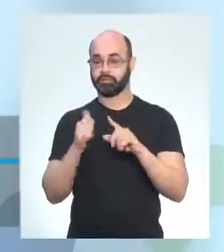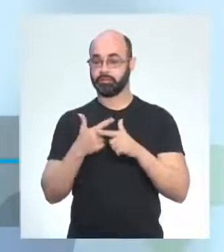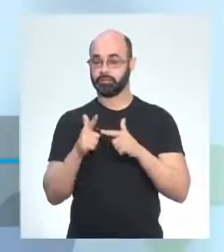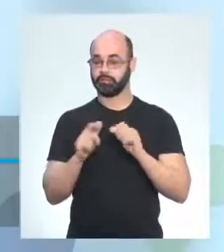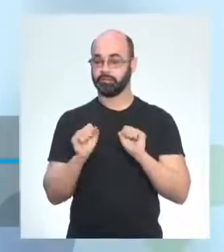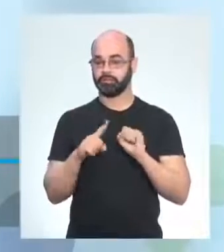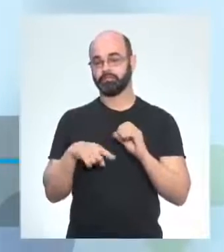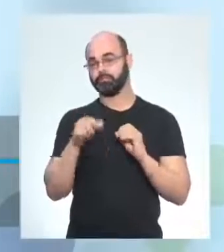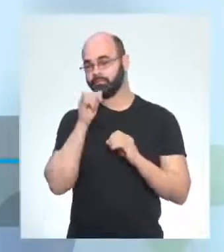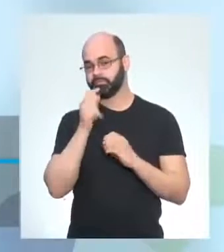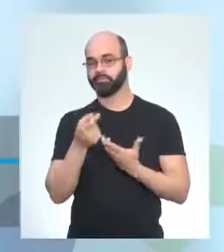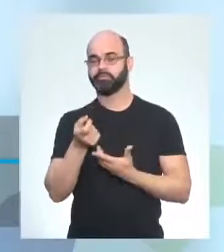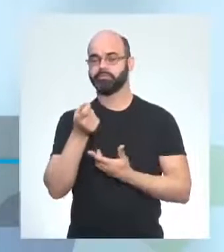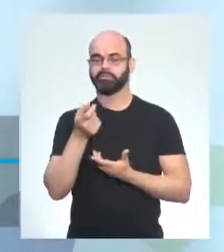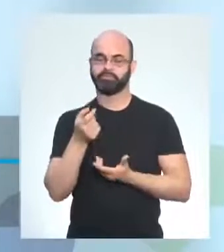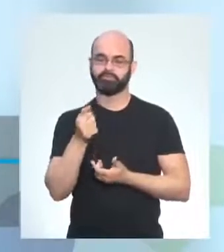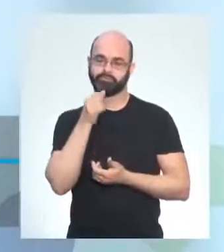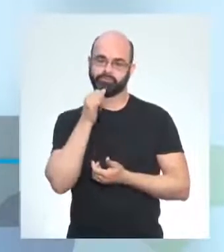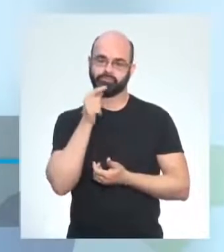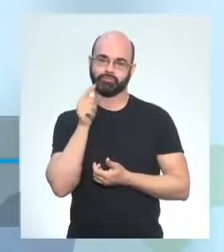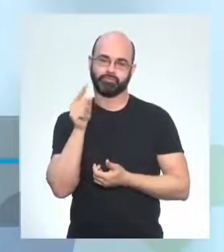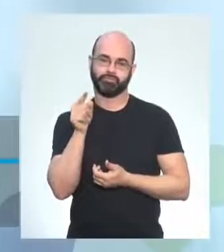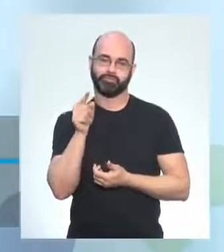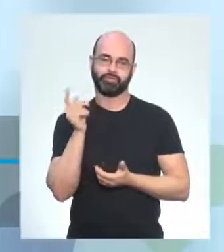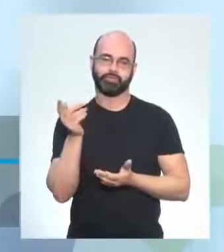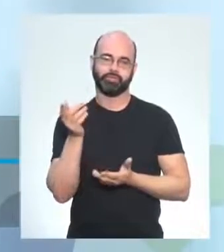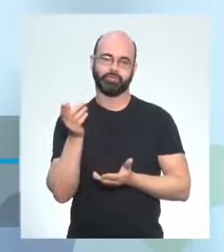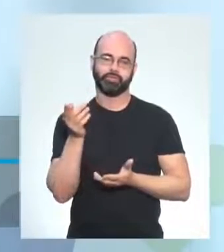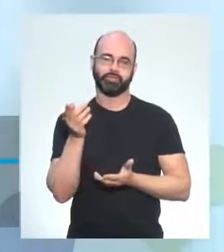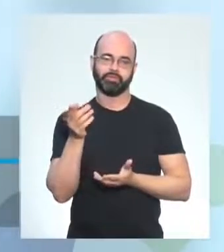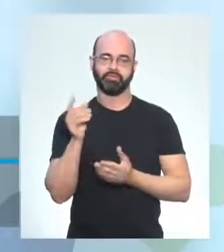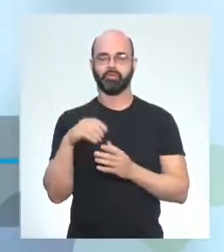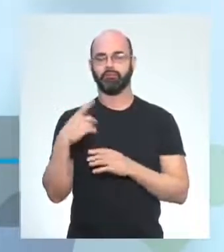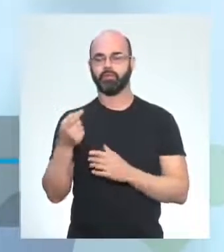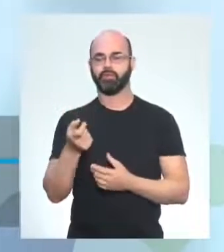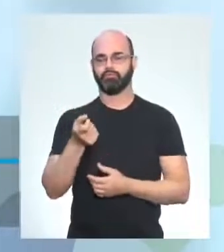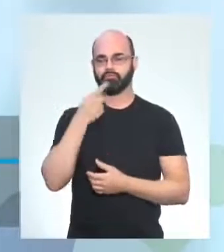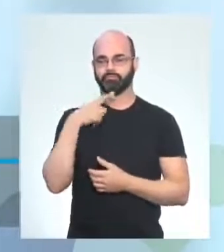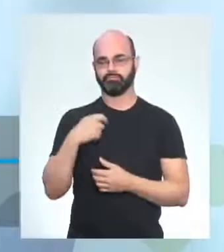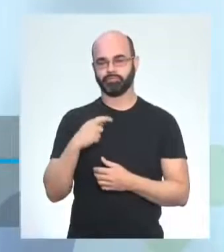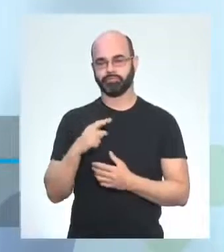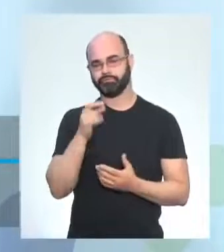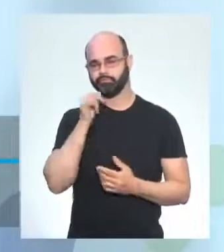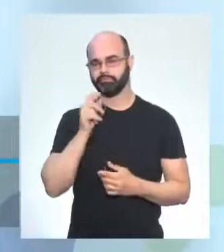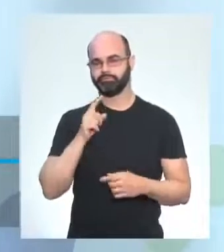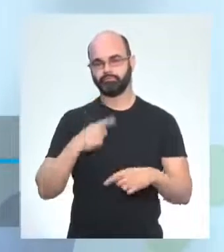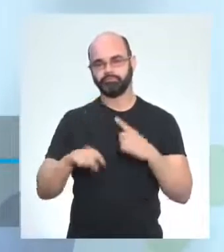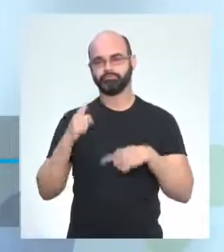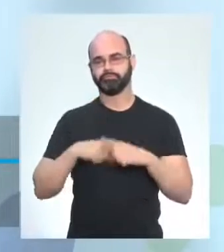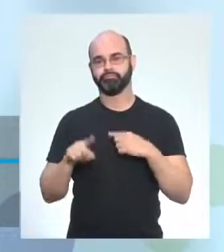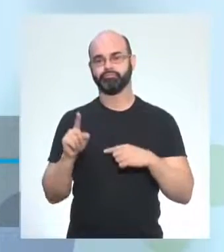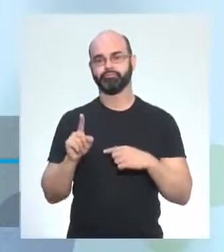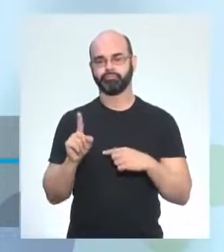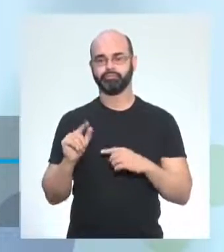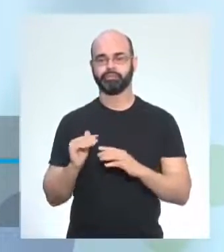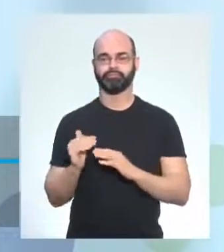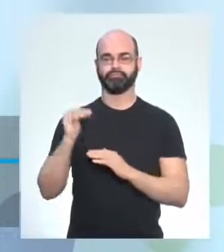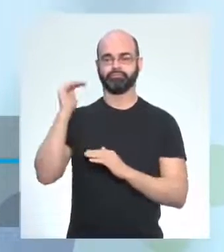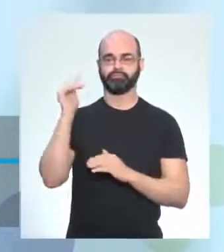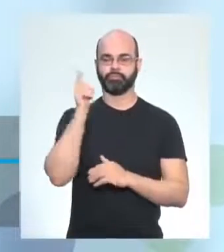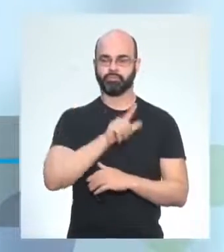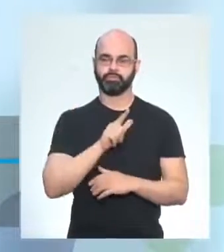precisar tomar esse hormônio de forma externa, né? Então, são várias as situações aí.